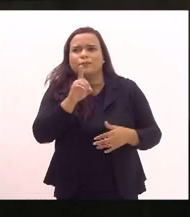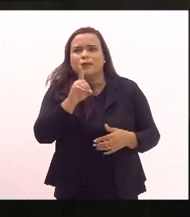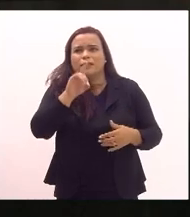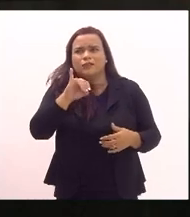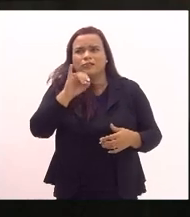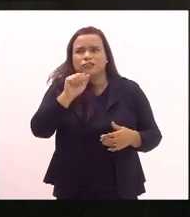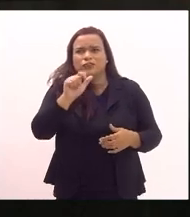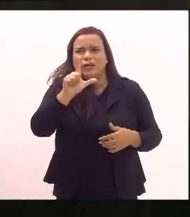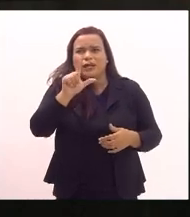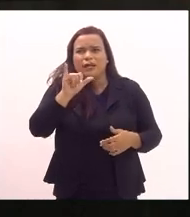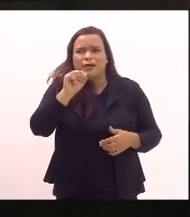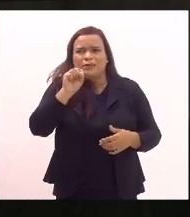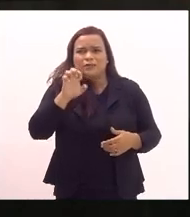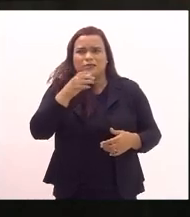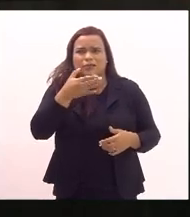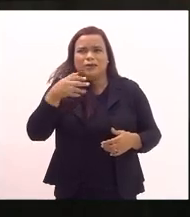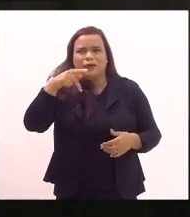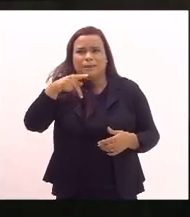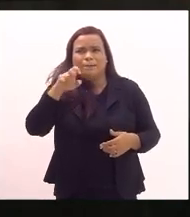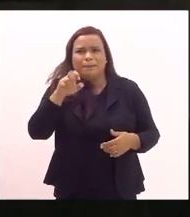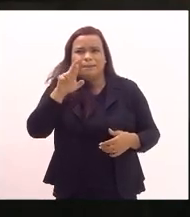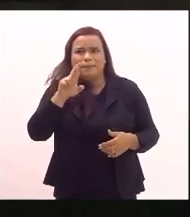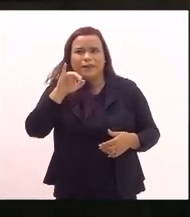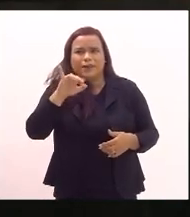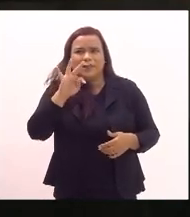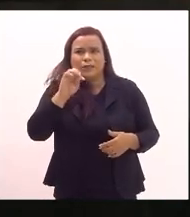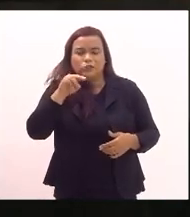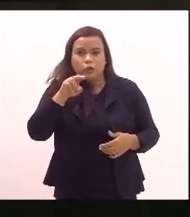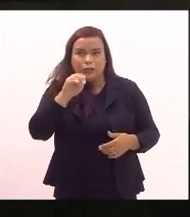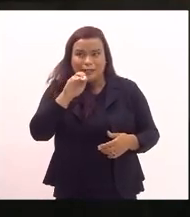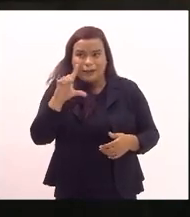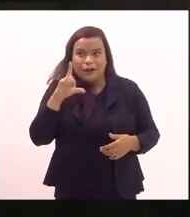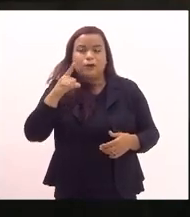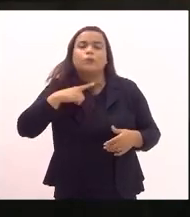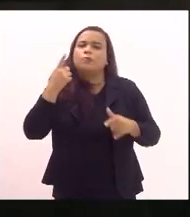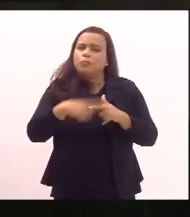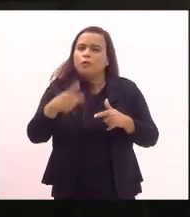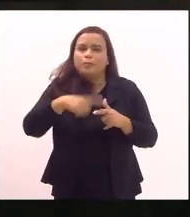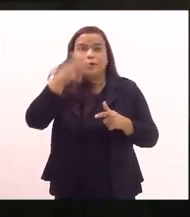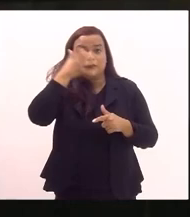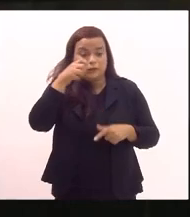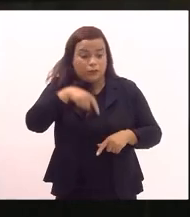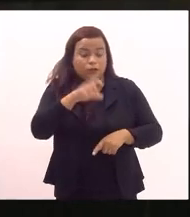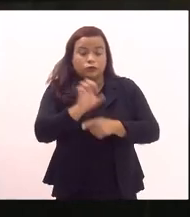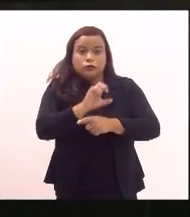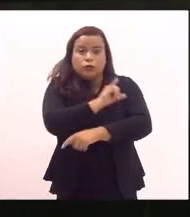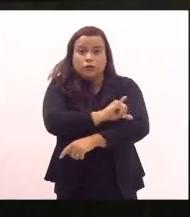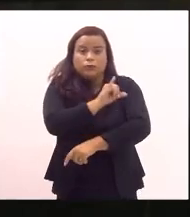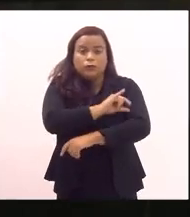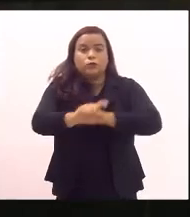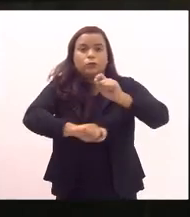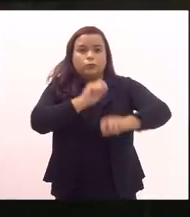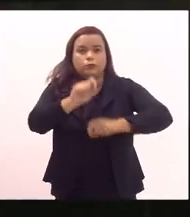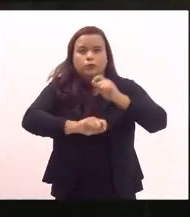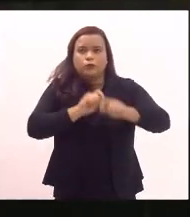peritoneal é hoje nós temos um grande problema aqui no estado do Rio de Janeiro